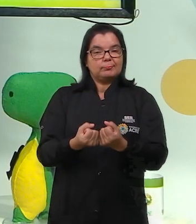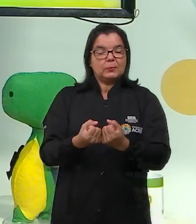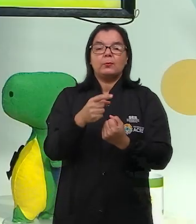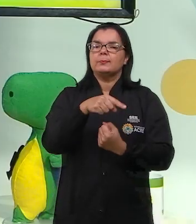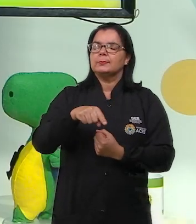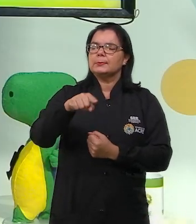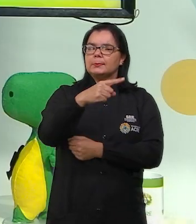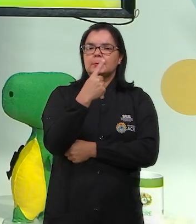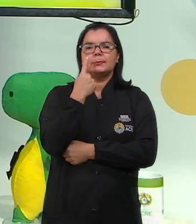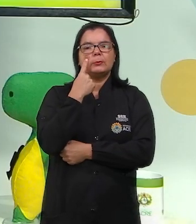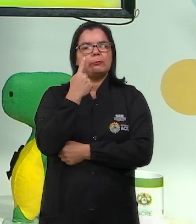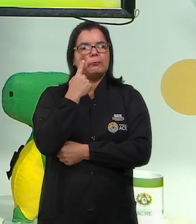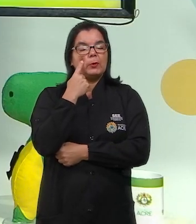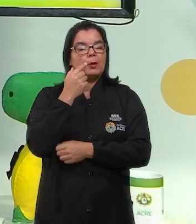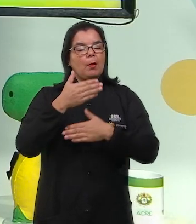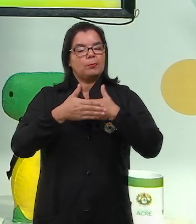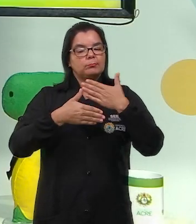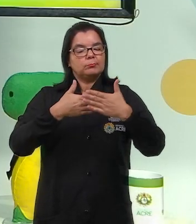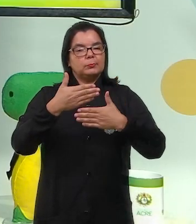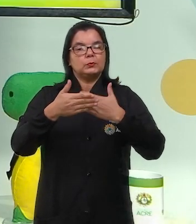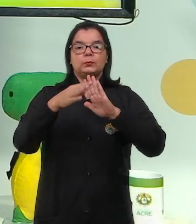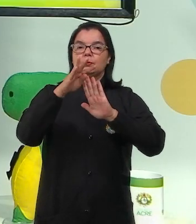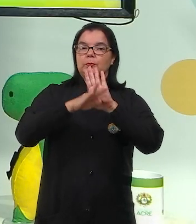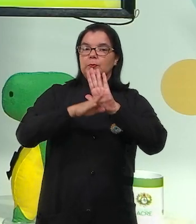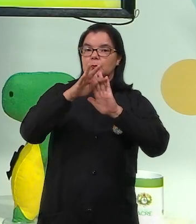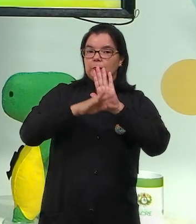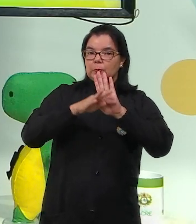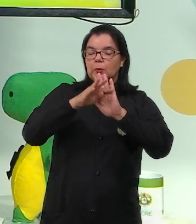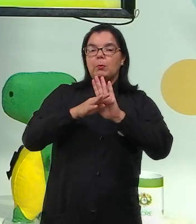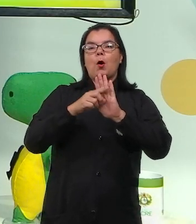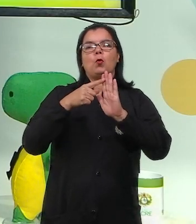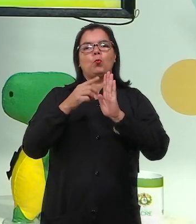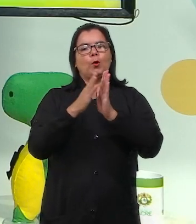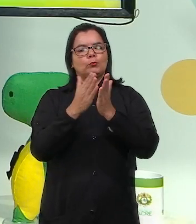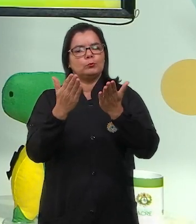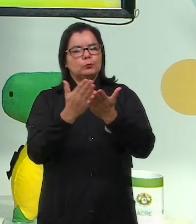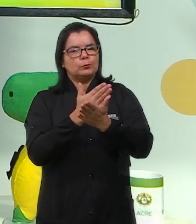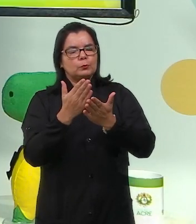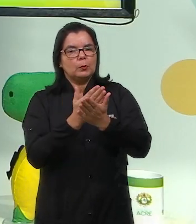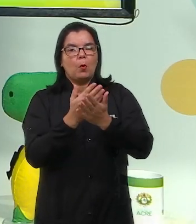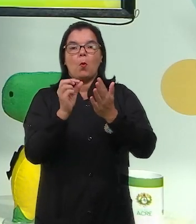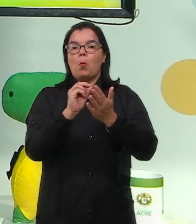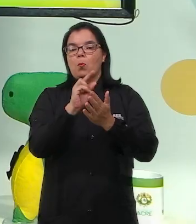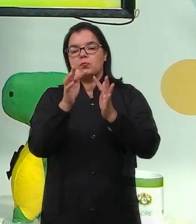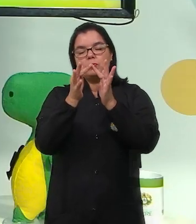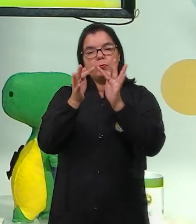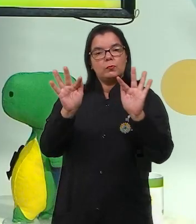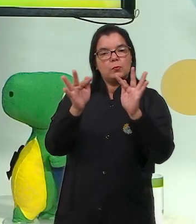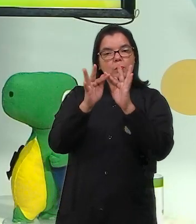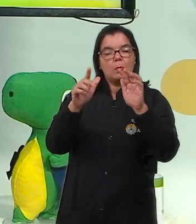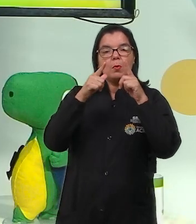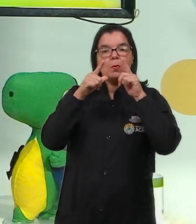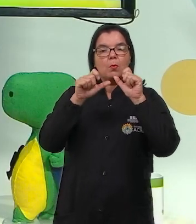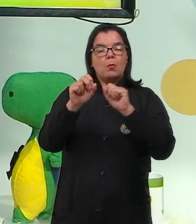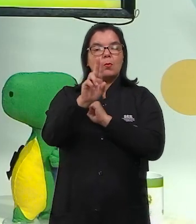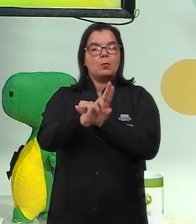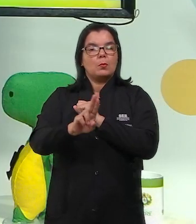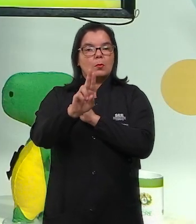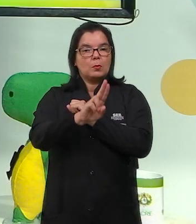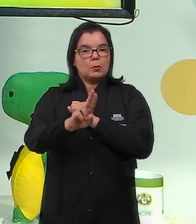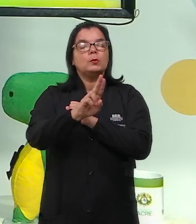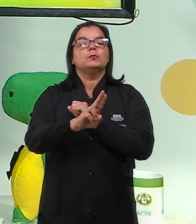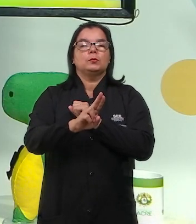vão observar que a partir de alguns textos, algumas obras, algumas frases, a linguagem é usada como forma